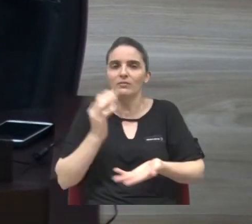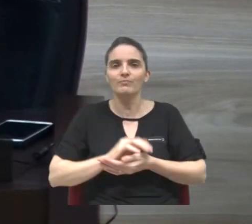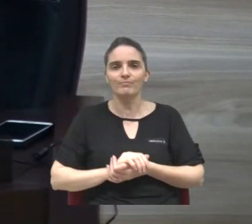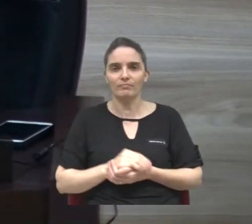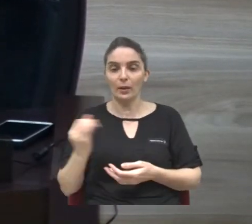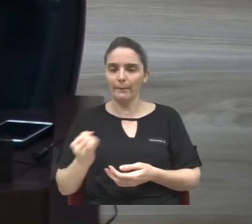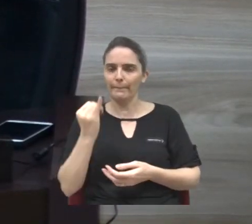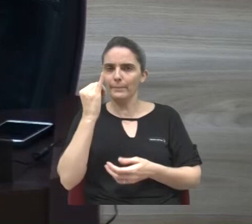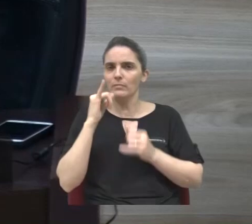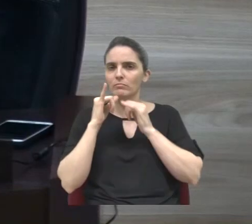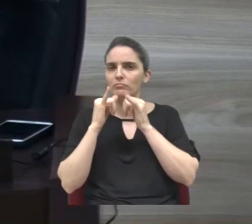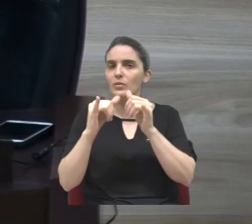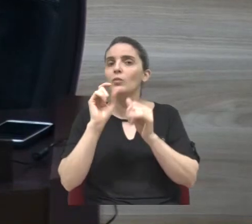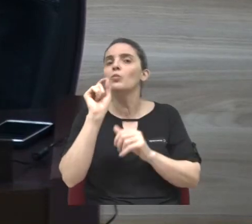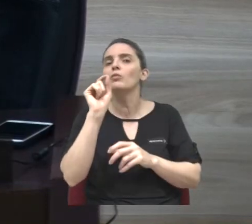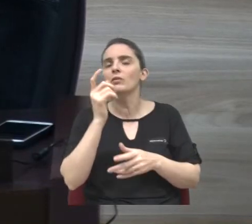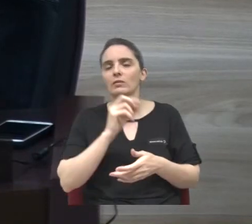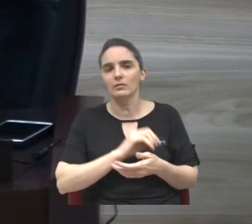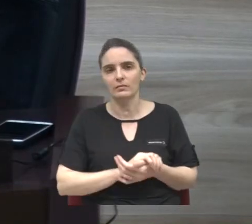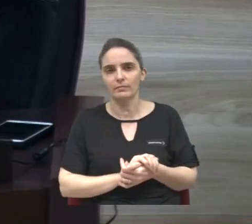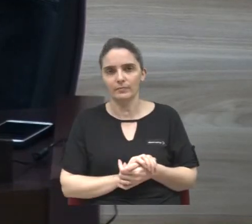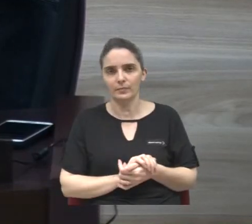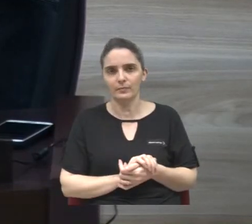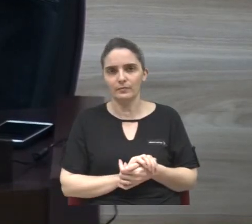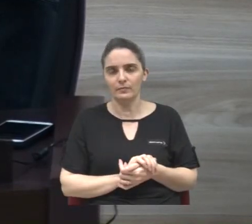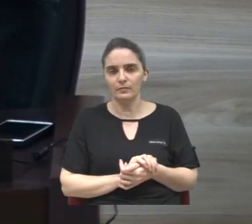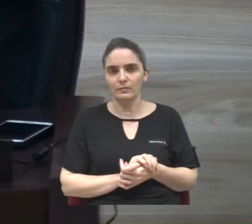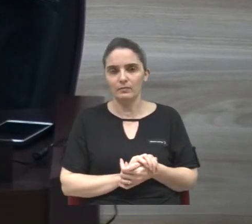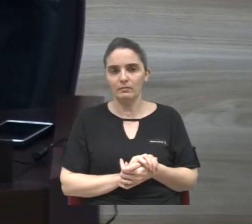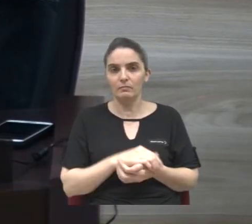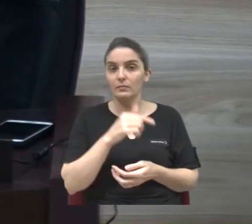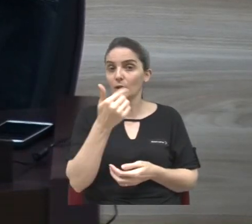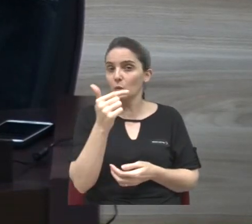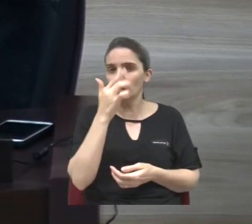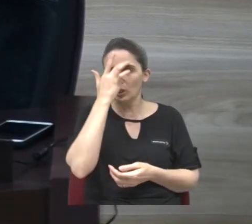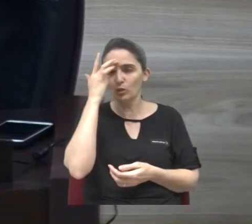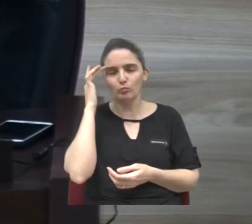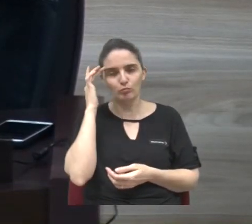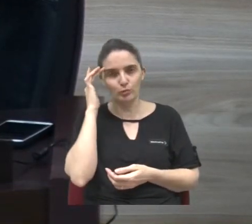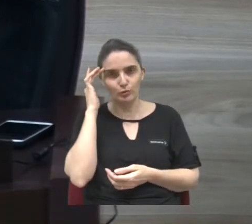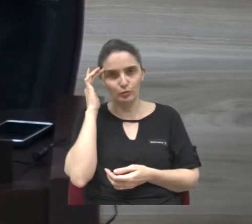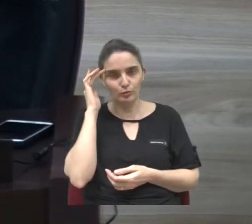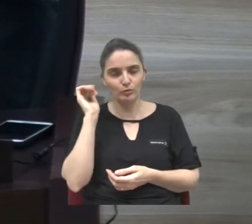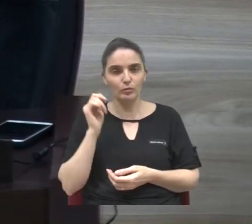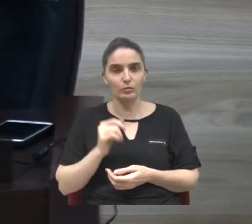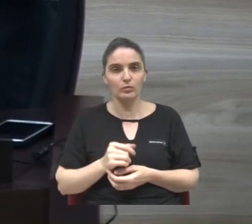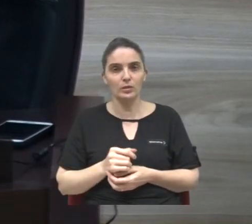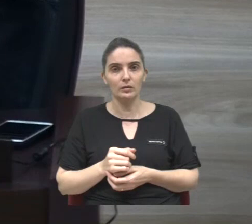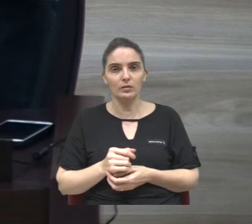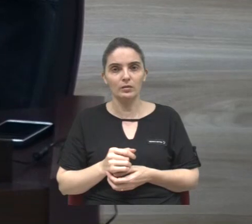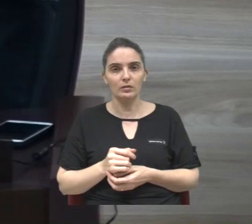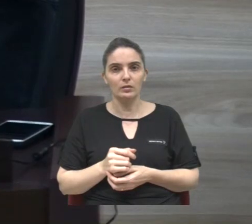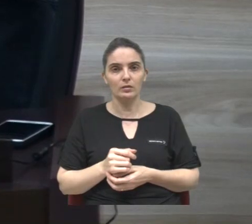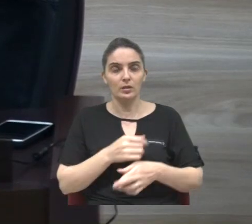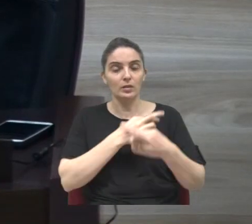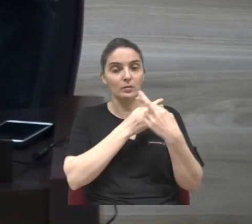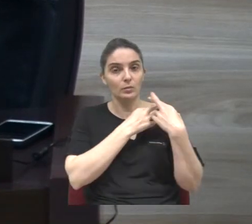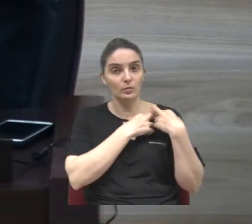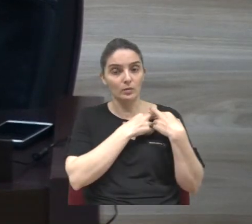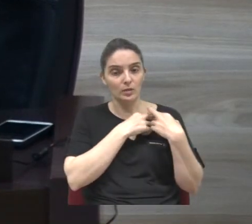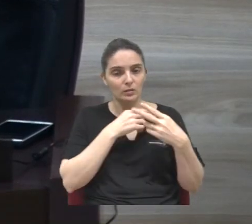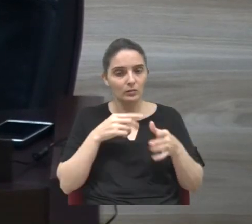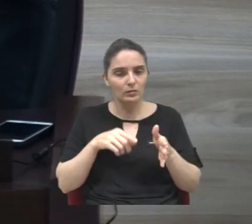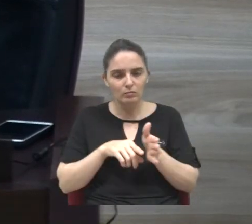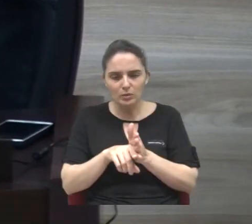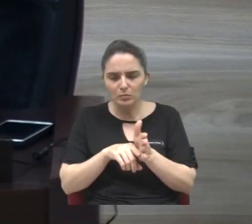ressaltar, de início, a falta de perito, que resultou conhecer que ressaltou conhecer de perto